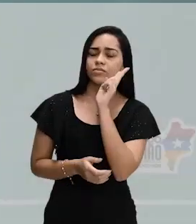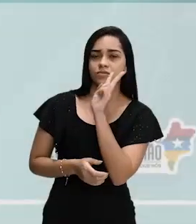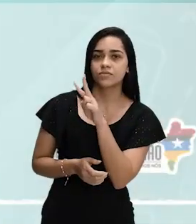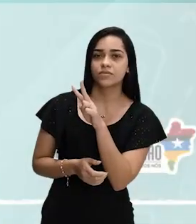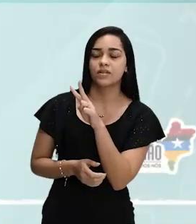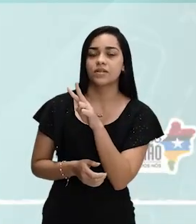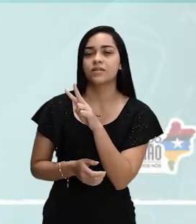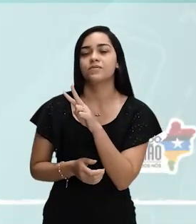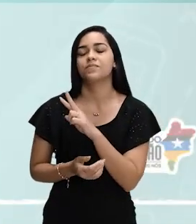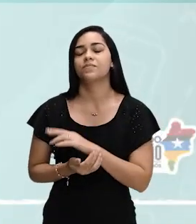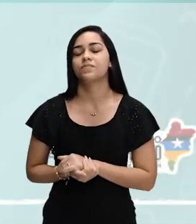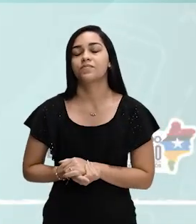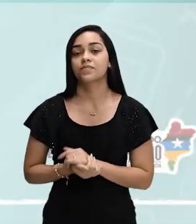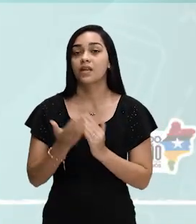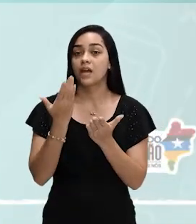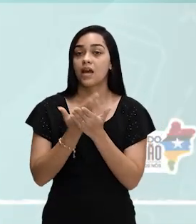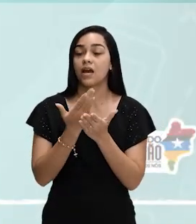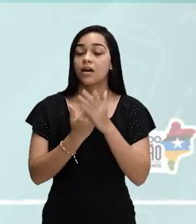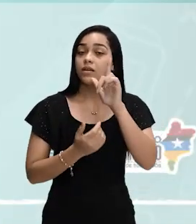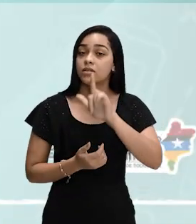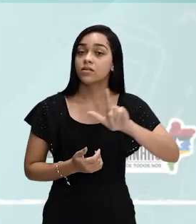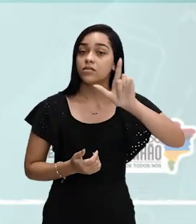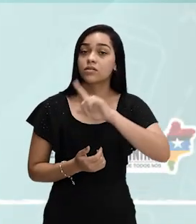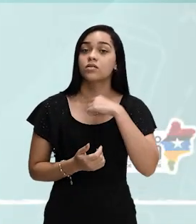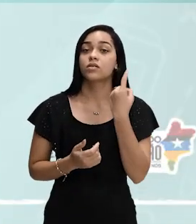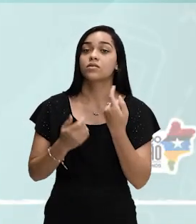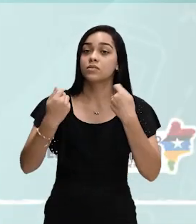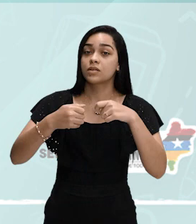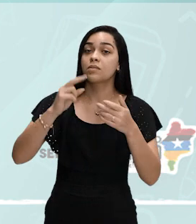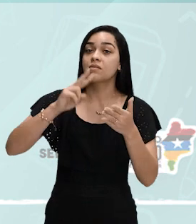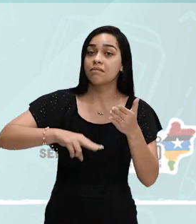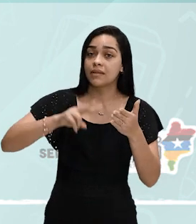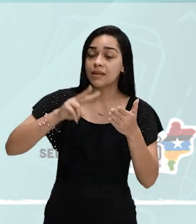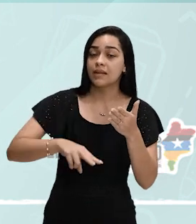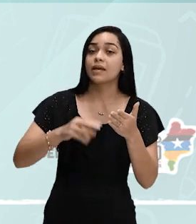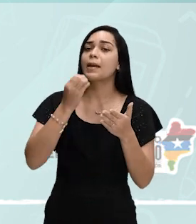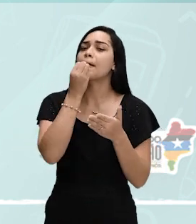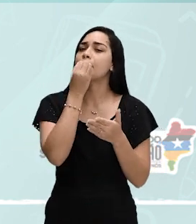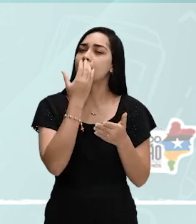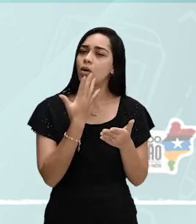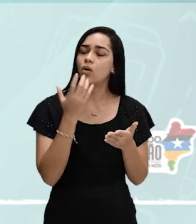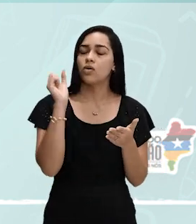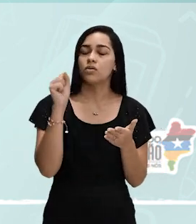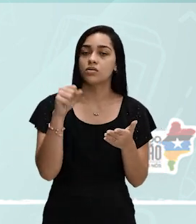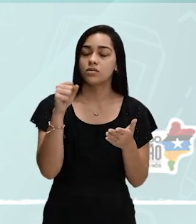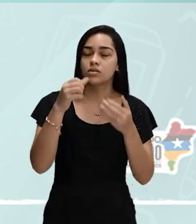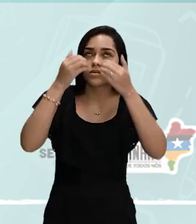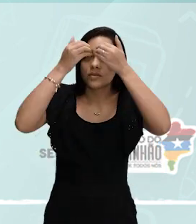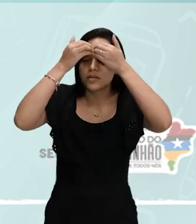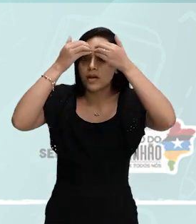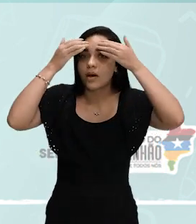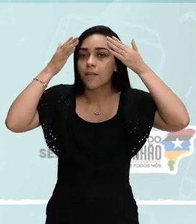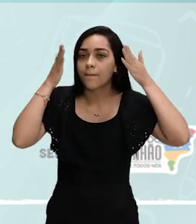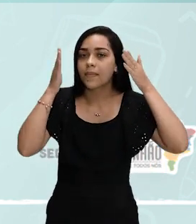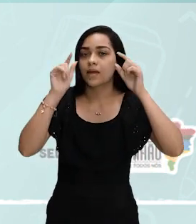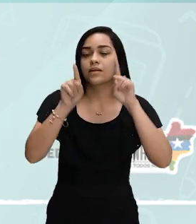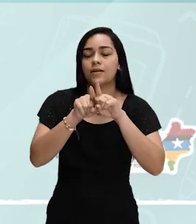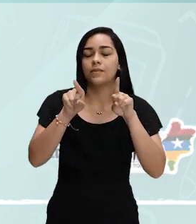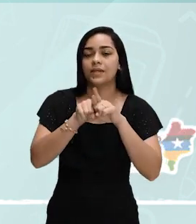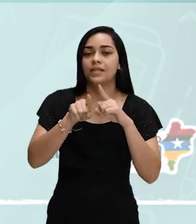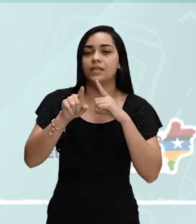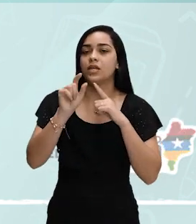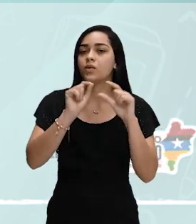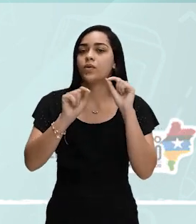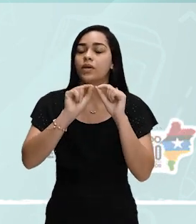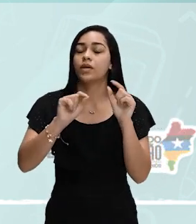na tela. Aula de literatura a gente tem que ler bastante, ler é bom. Ler abre a nossa mente, a leitura faz com